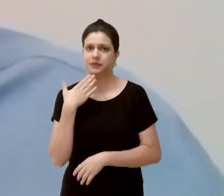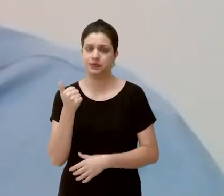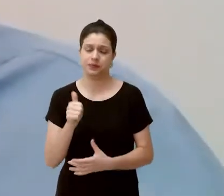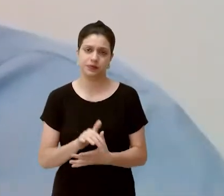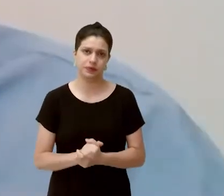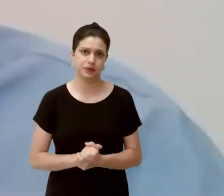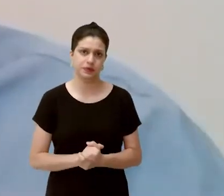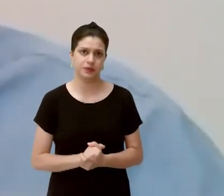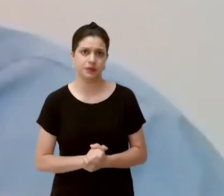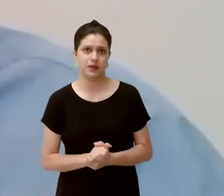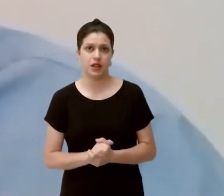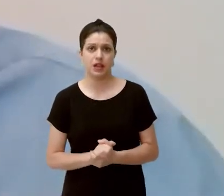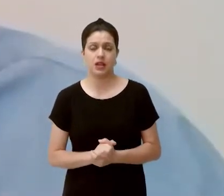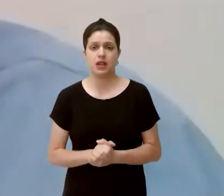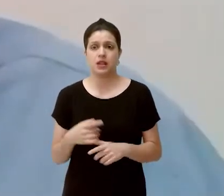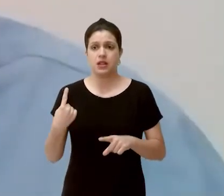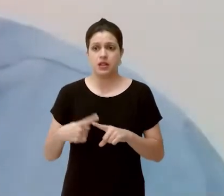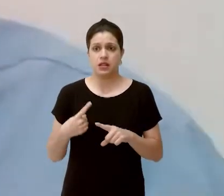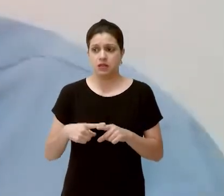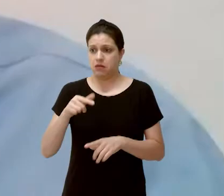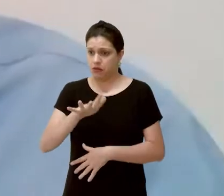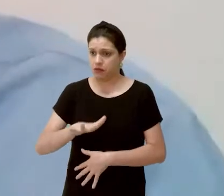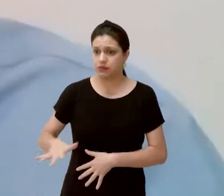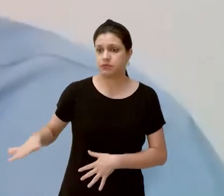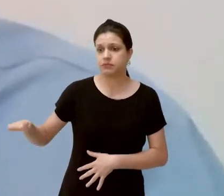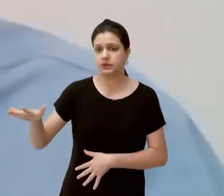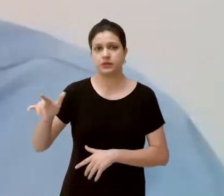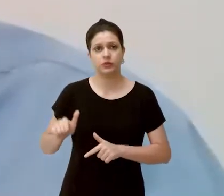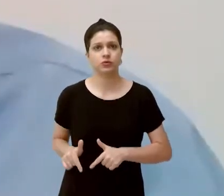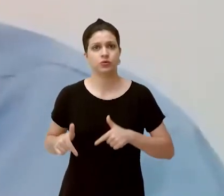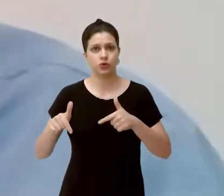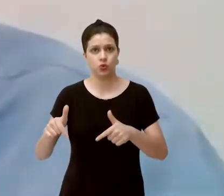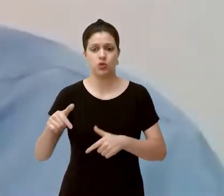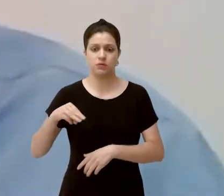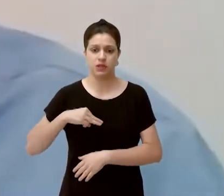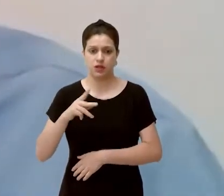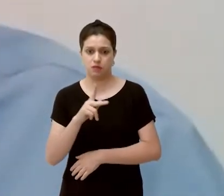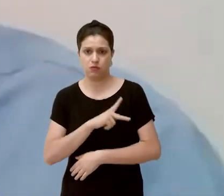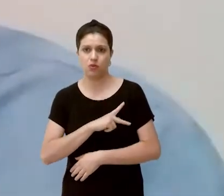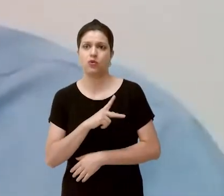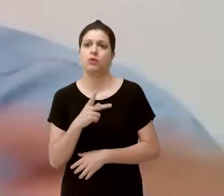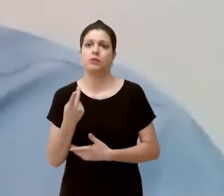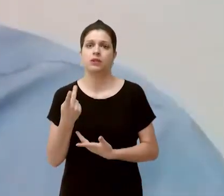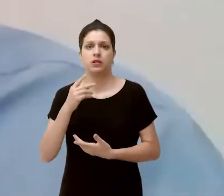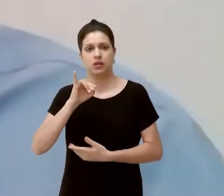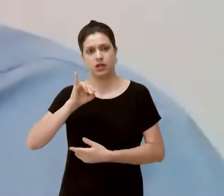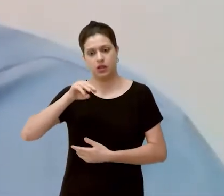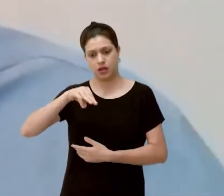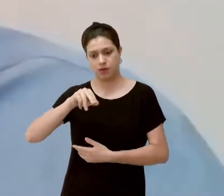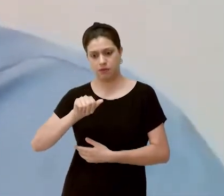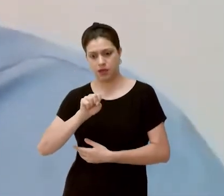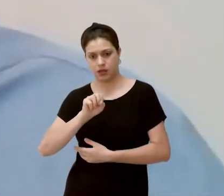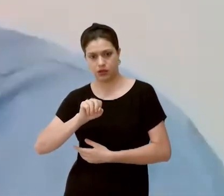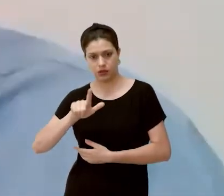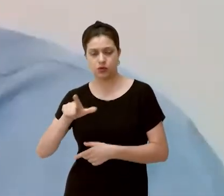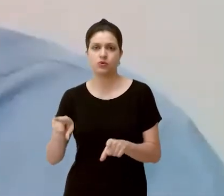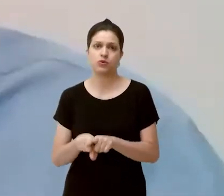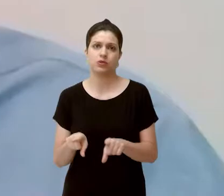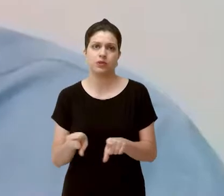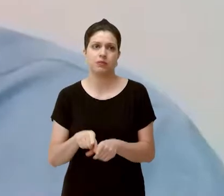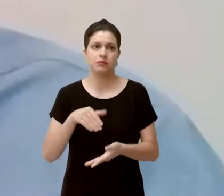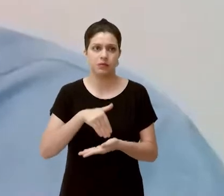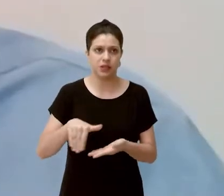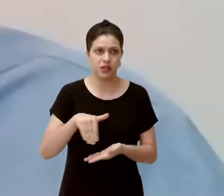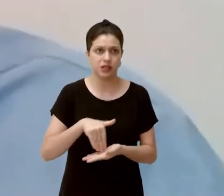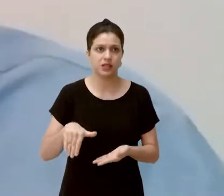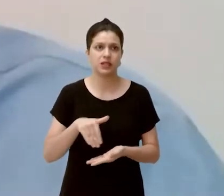estrutura maior. Então, que essas multas ambientais, tanto do Ministério Público, né, quanto aquelas que o IMASU recolhe,